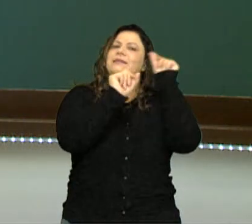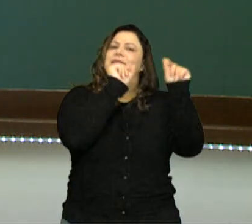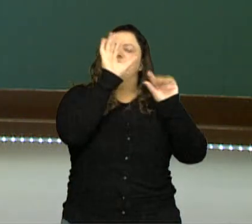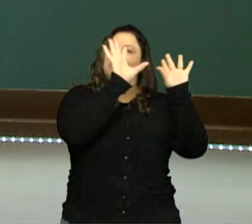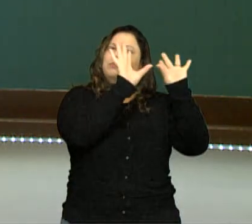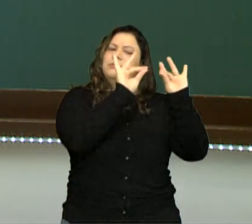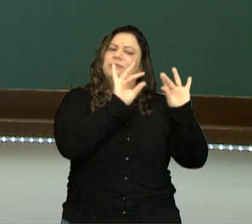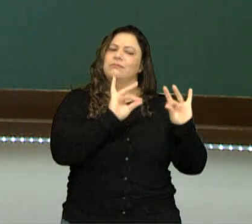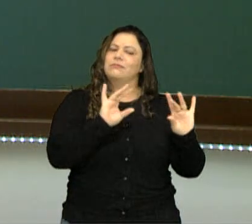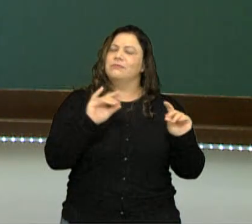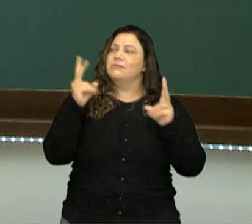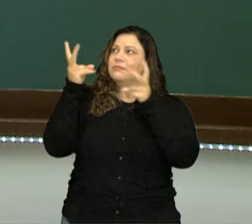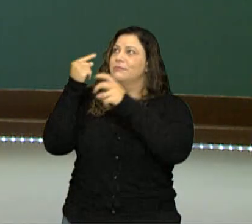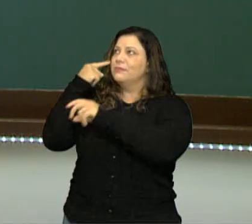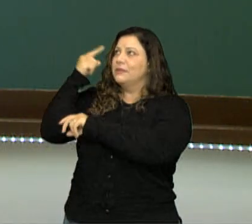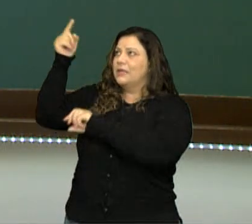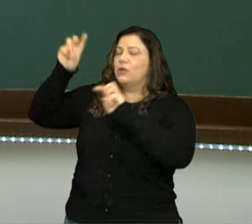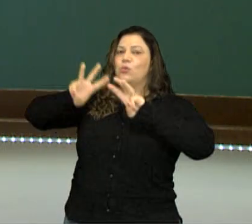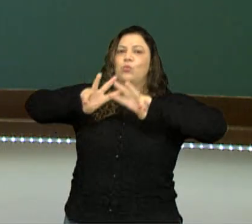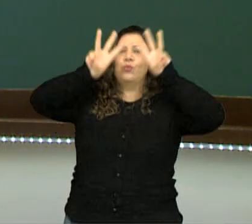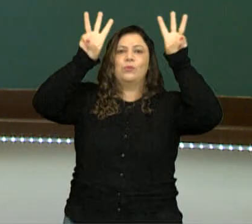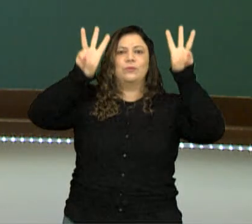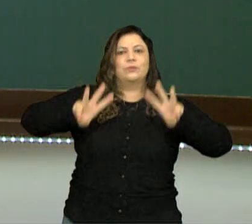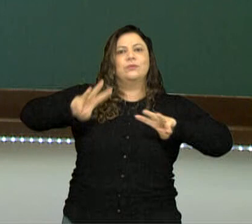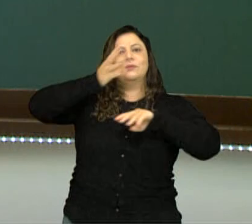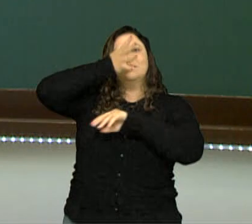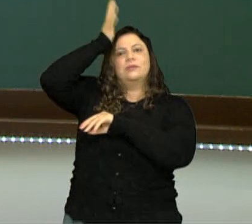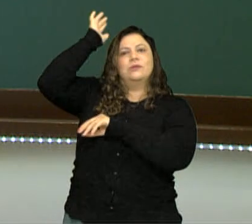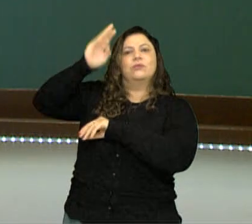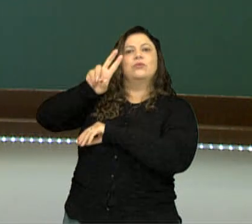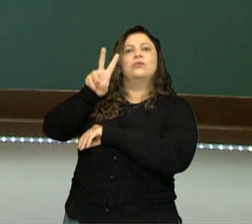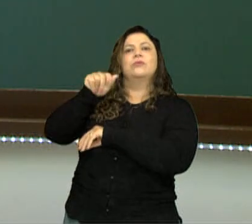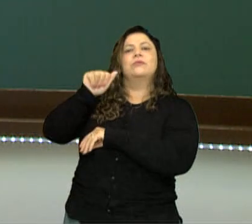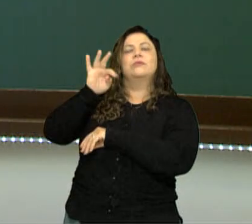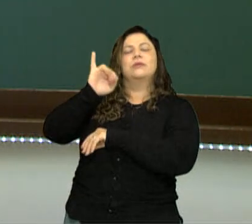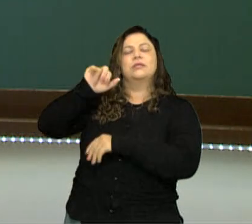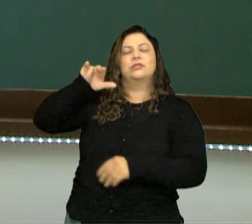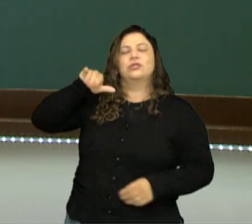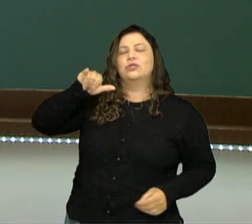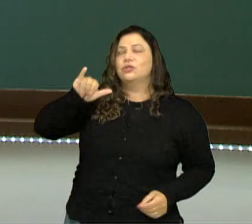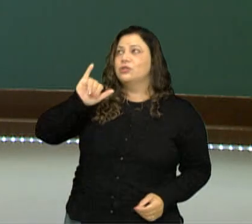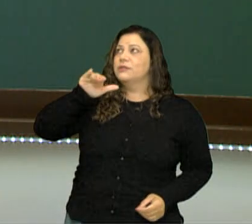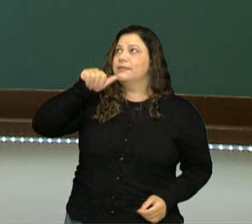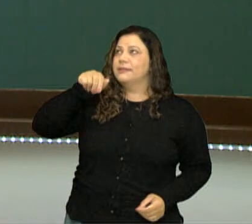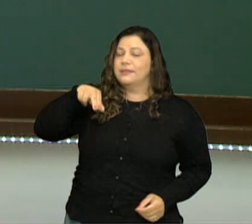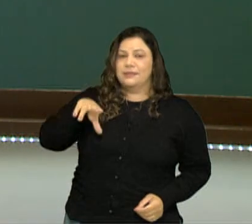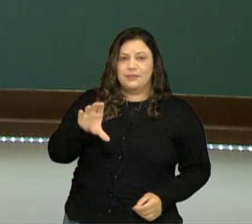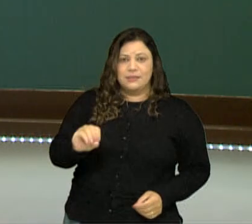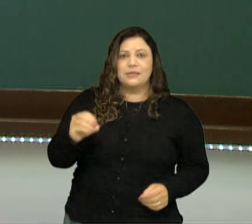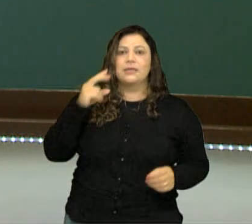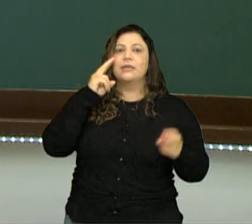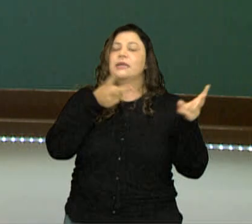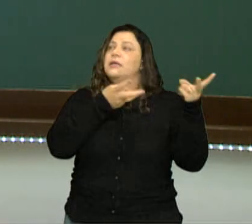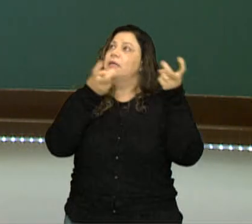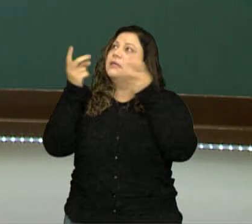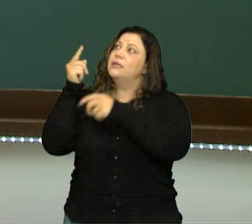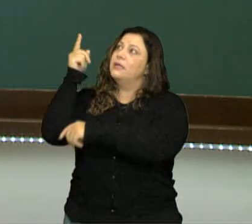do Vaticano, de Rafael, tá? E nesse afresco nós temos ali então a imagem de